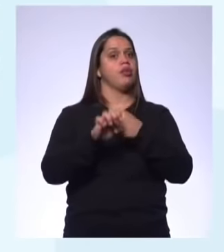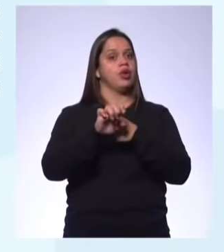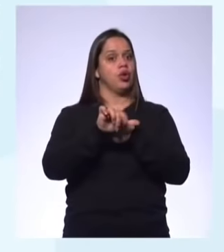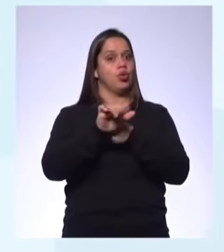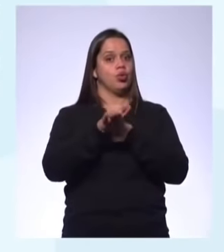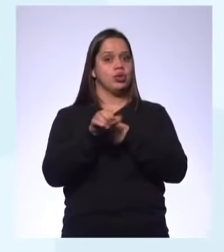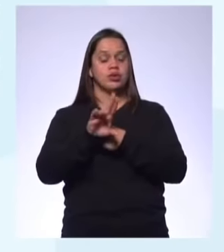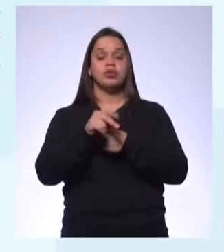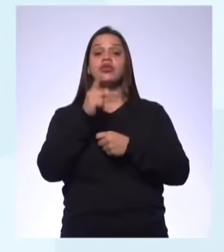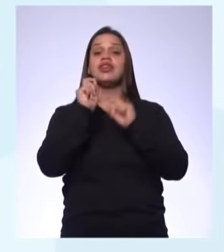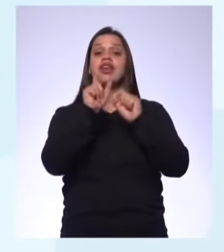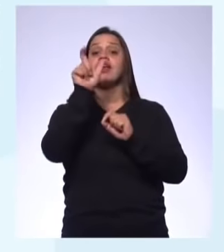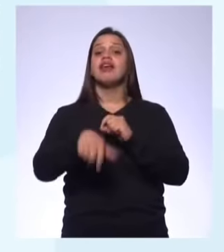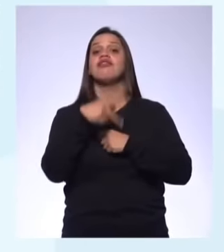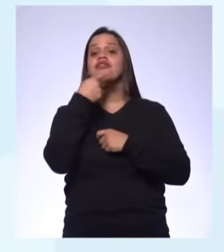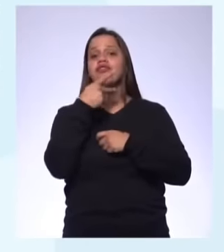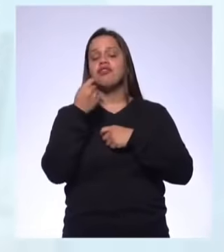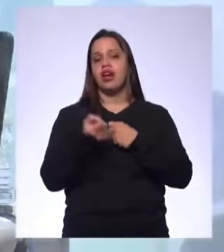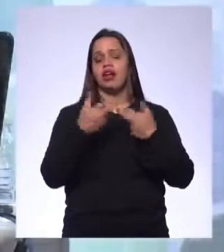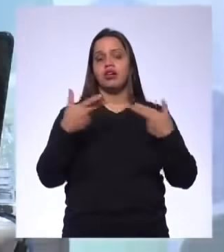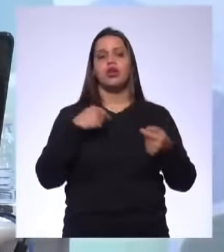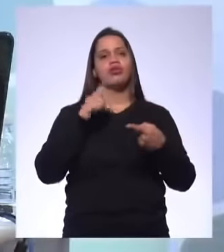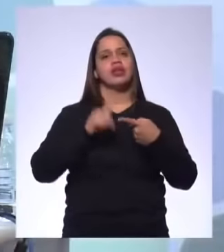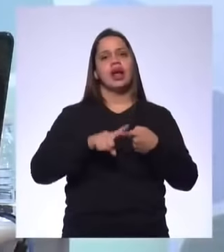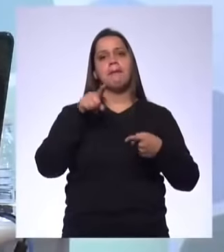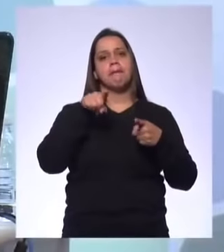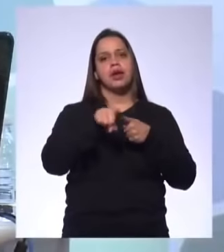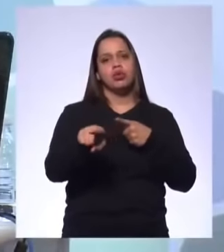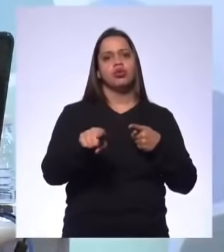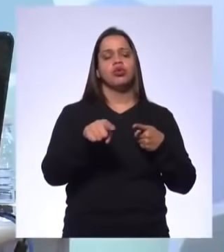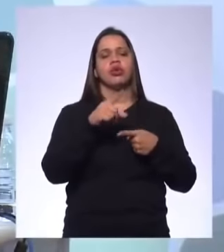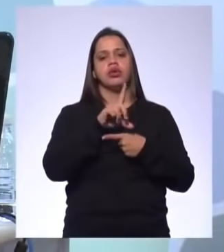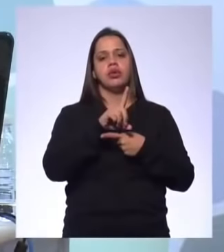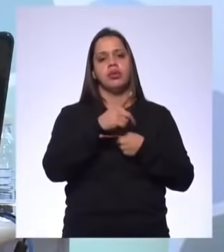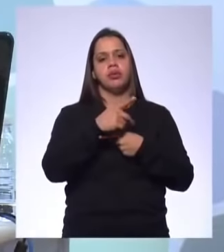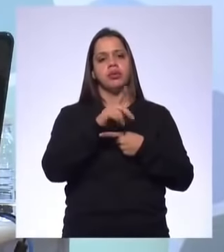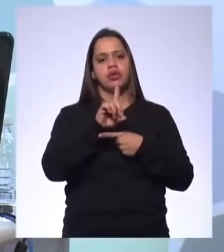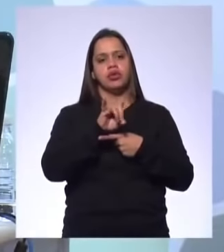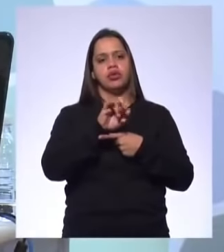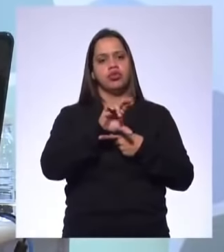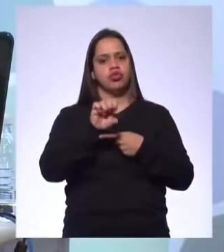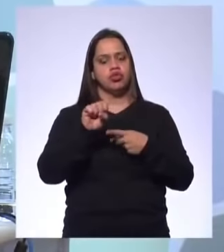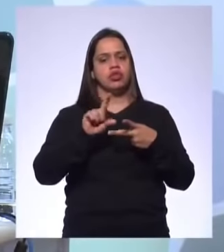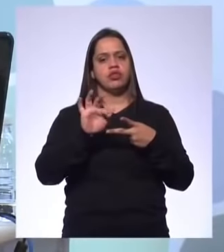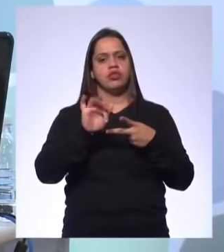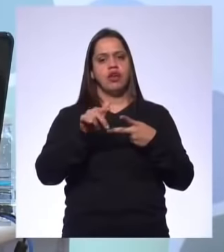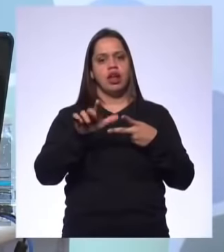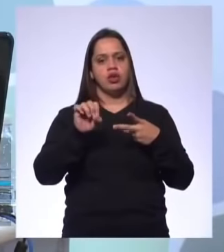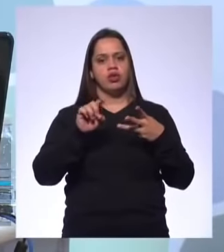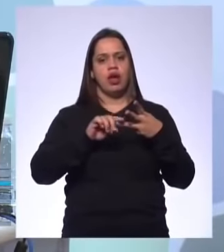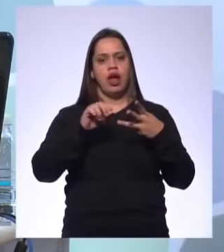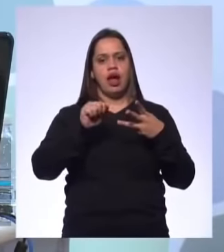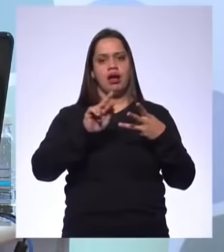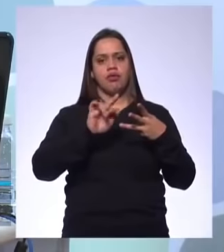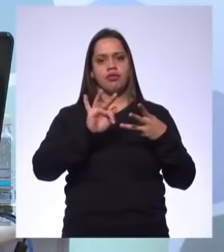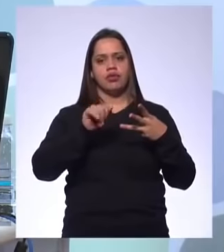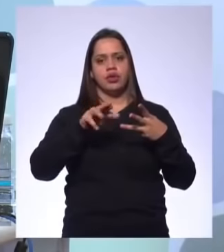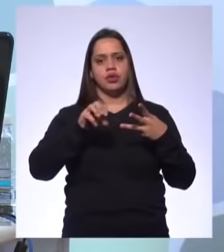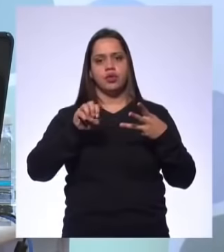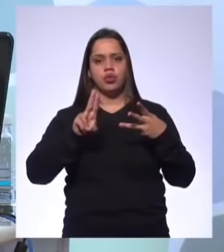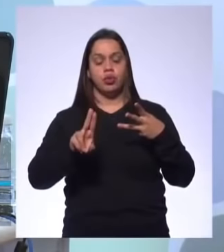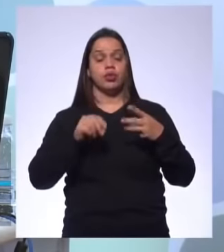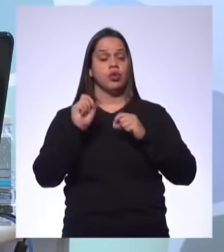quem vai falar alguma coisa. Então, a gente tem aí perguntou, disse, exclamou, falou, afirmou, enfim. Normalmente, até esse